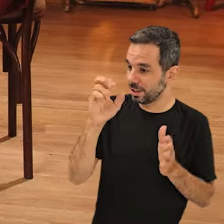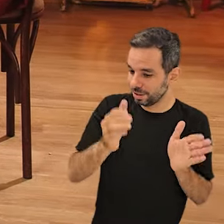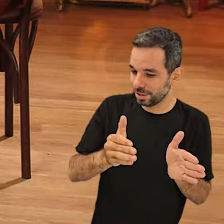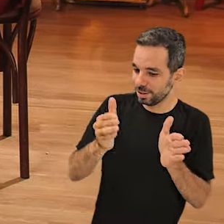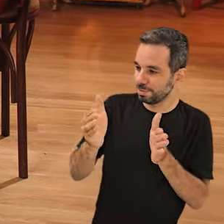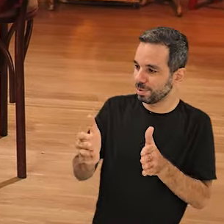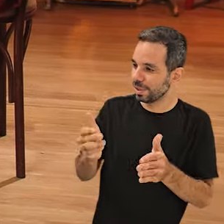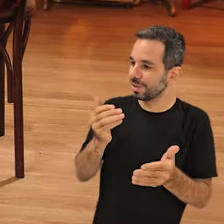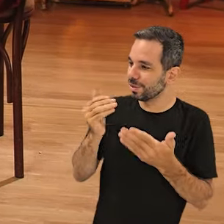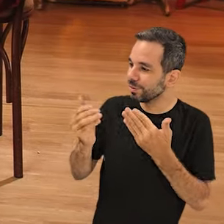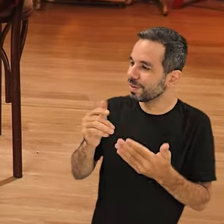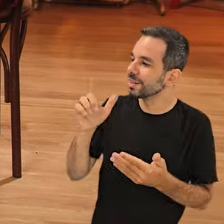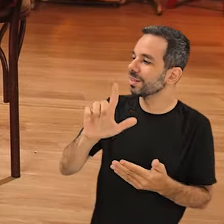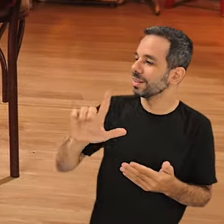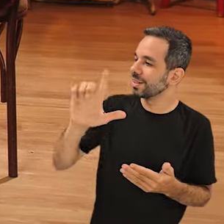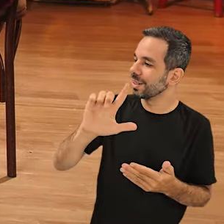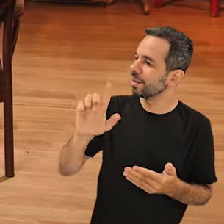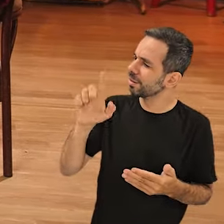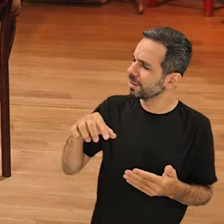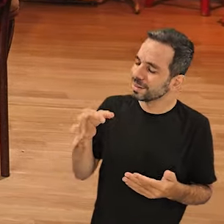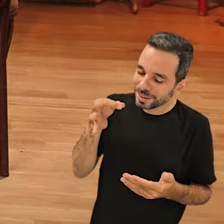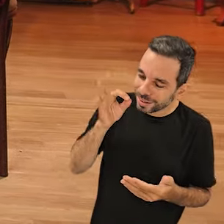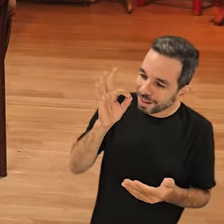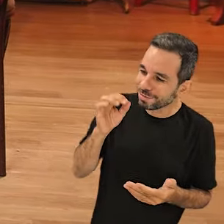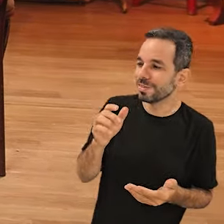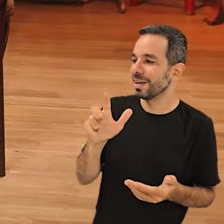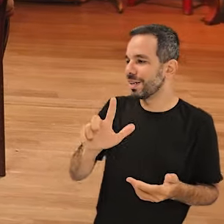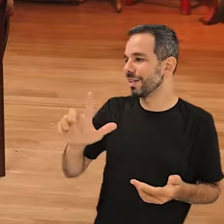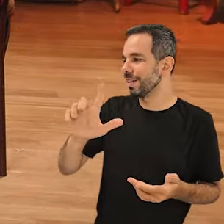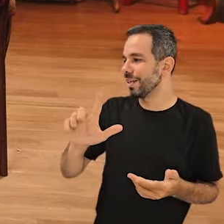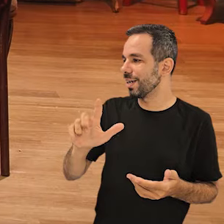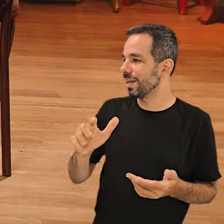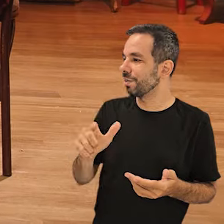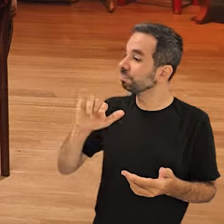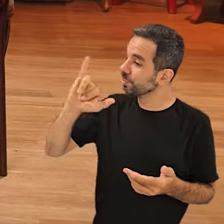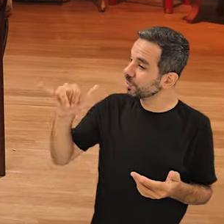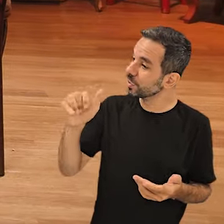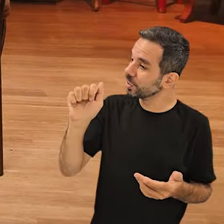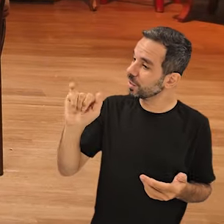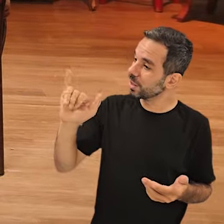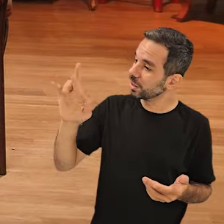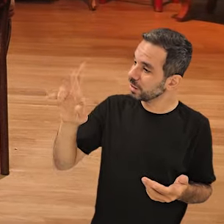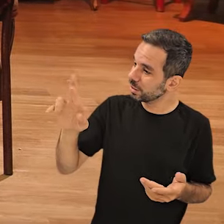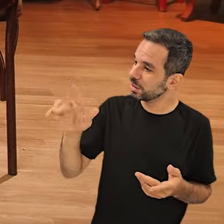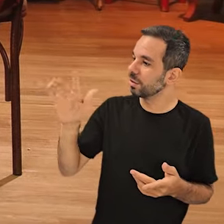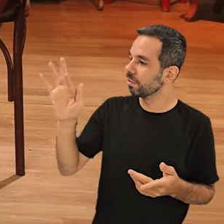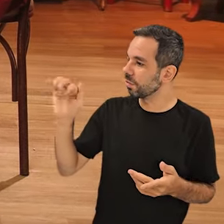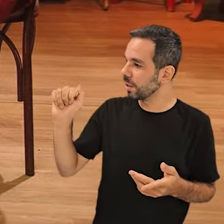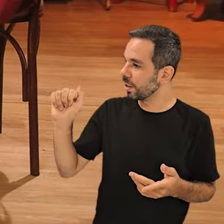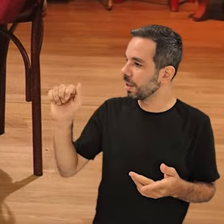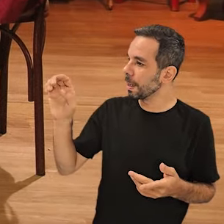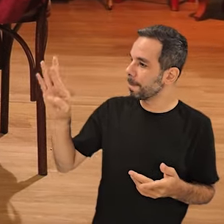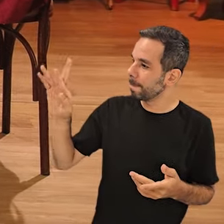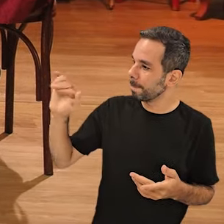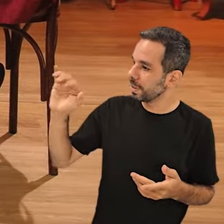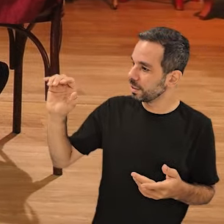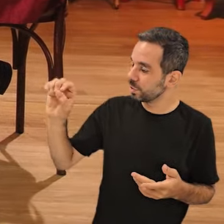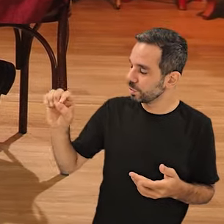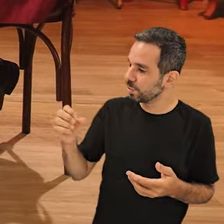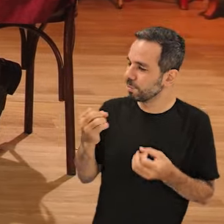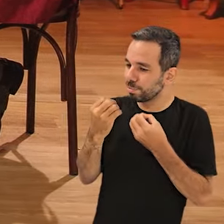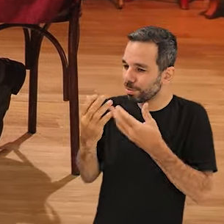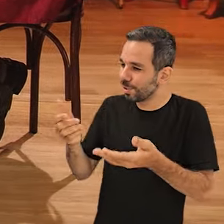Literária, nosso café literário, nosso cantinho aconchegante, Jair Donato, Fabrício Carvalho. Muito bom estar com vocês.